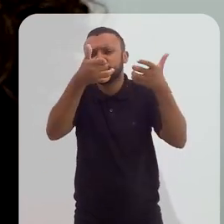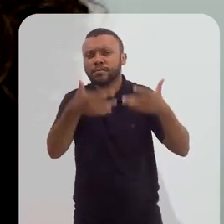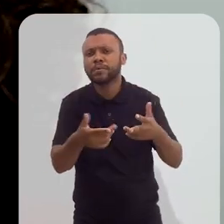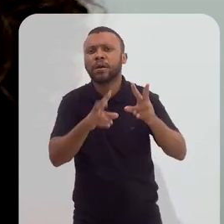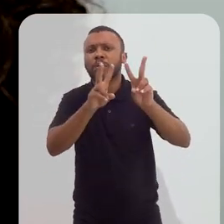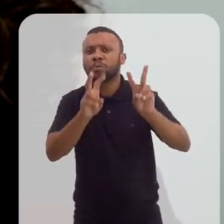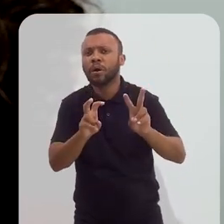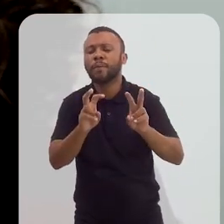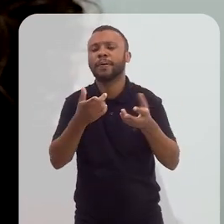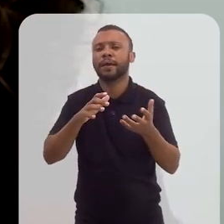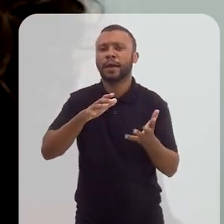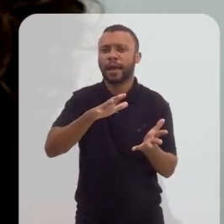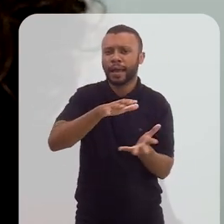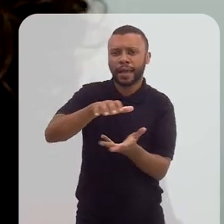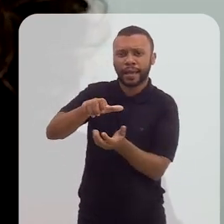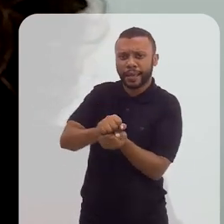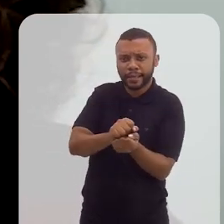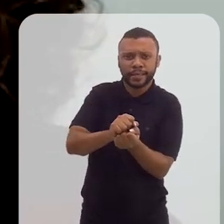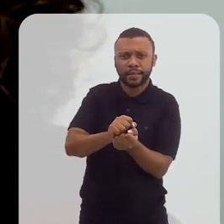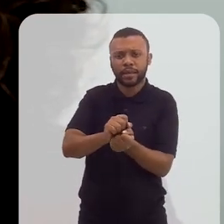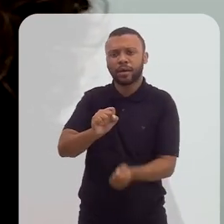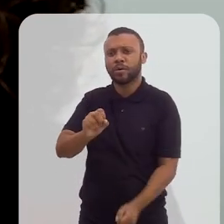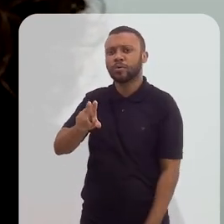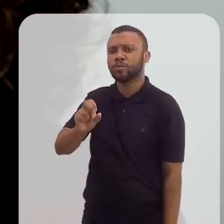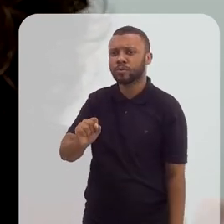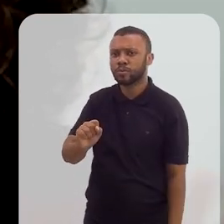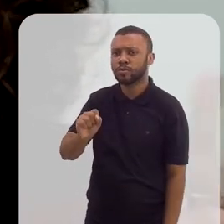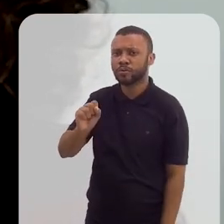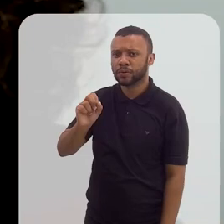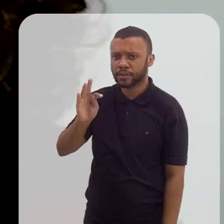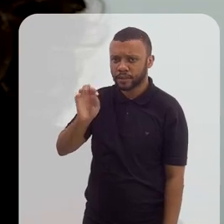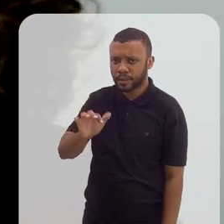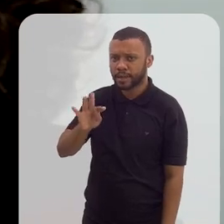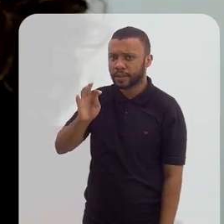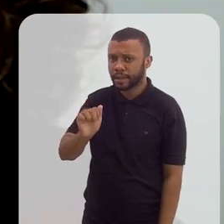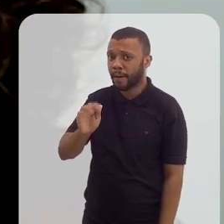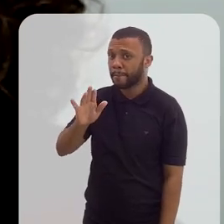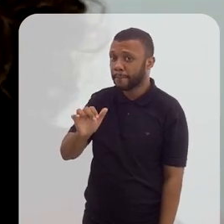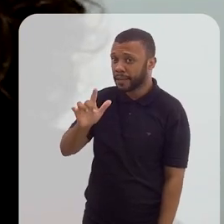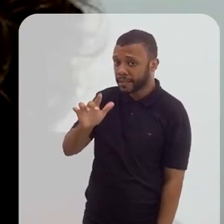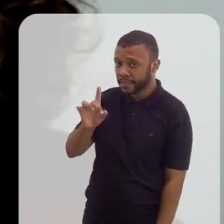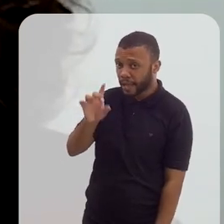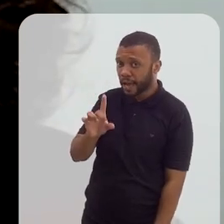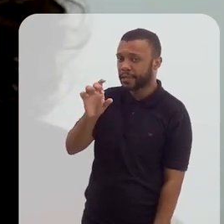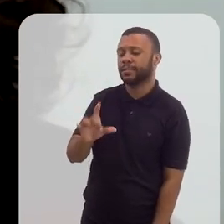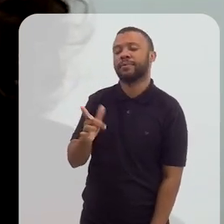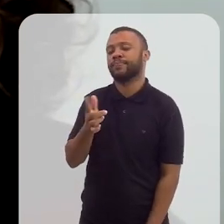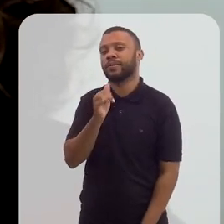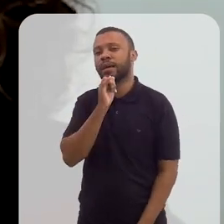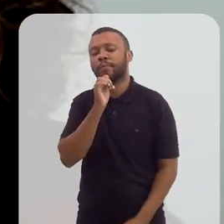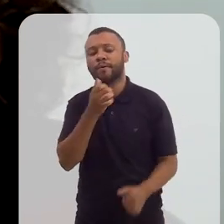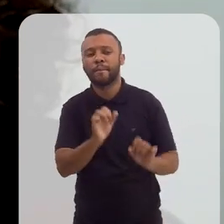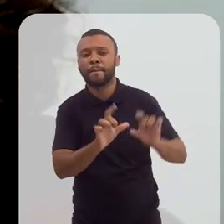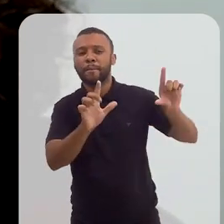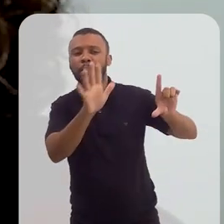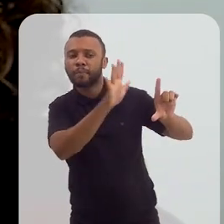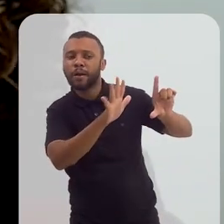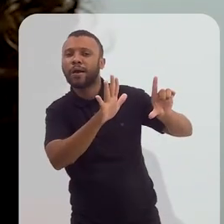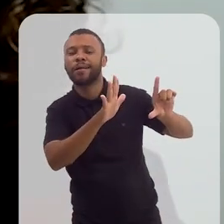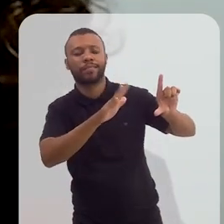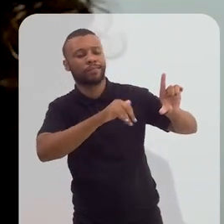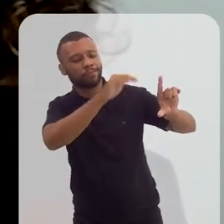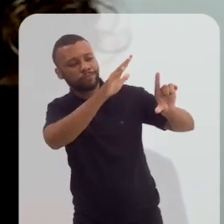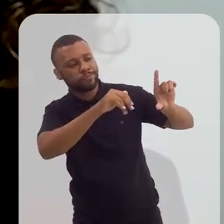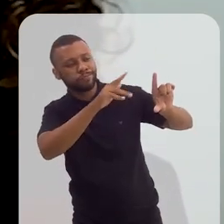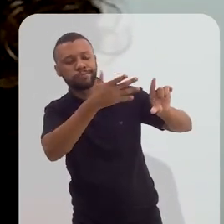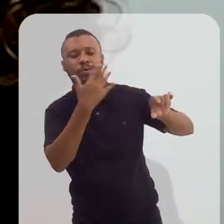em sustentabilidade, greenwashing, né? Você dizer, botar aquela tinta verde ali para dizer que é verde, mas, na verdade,